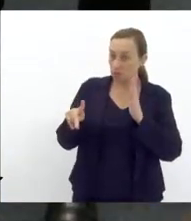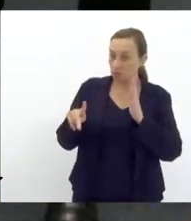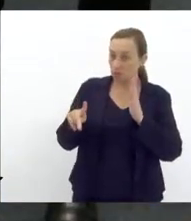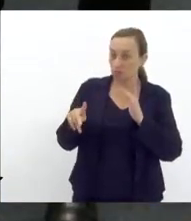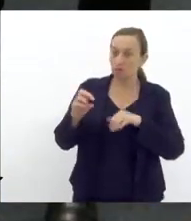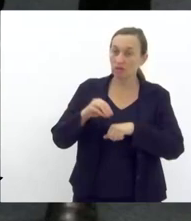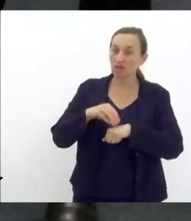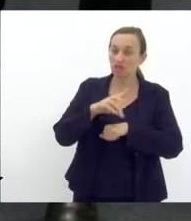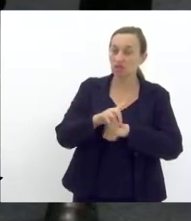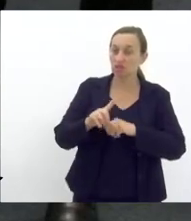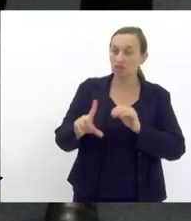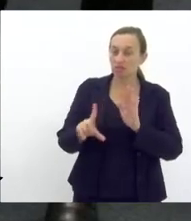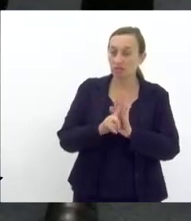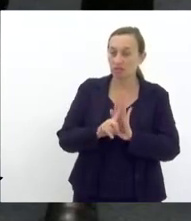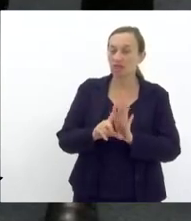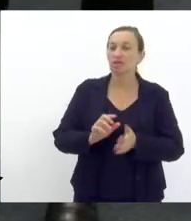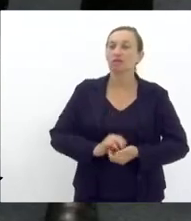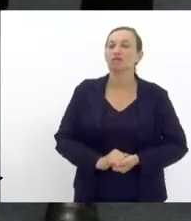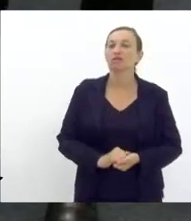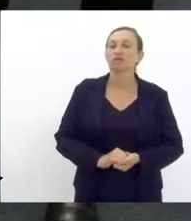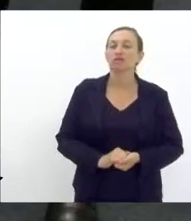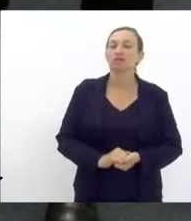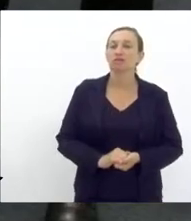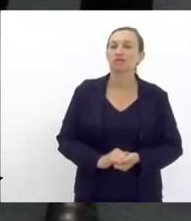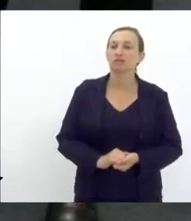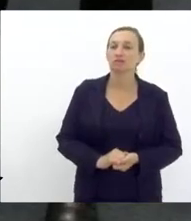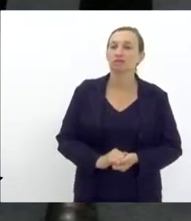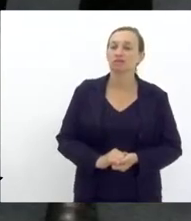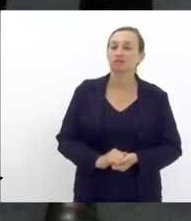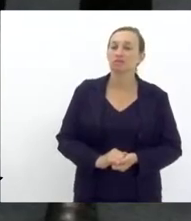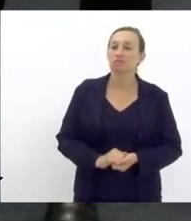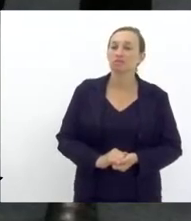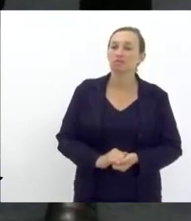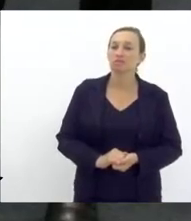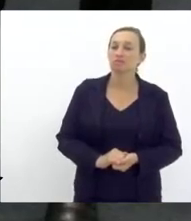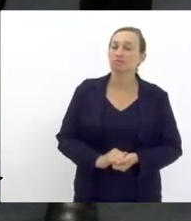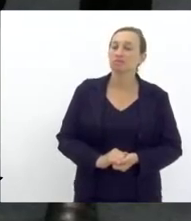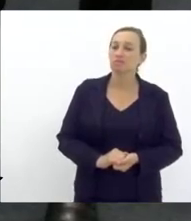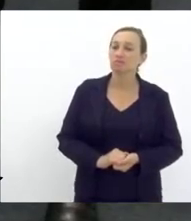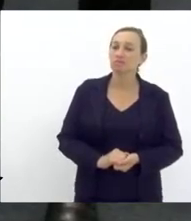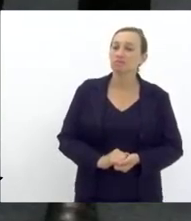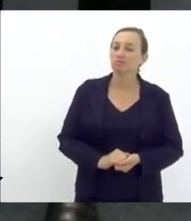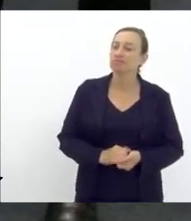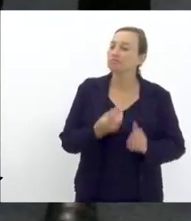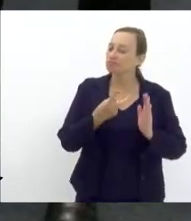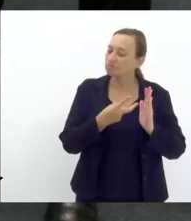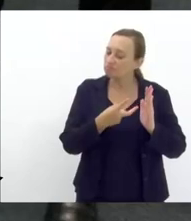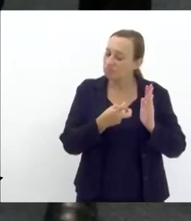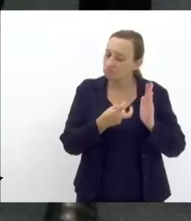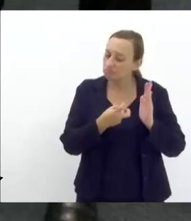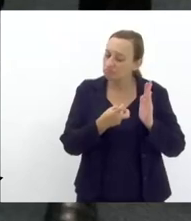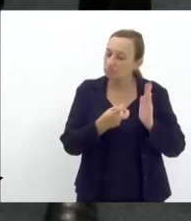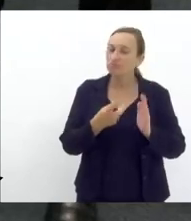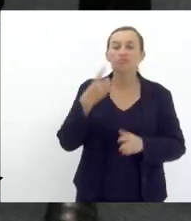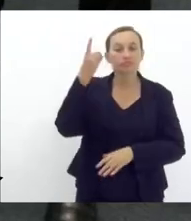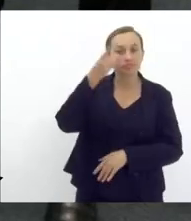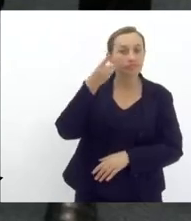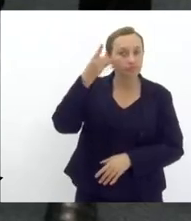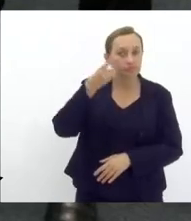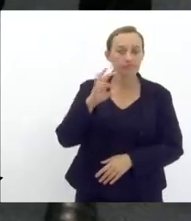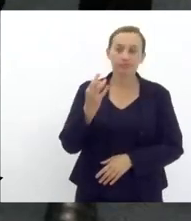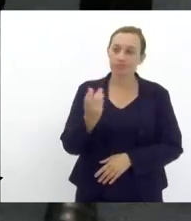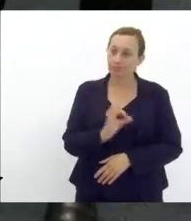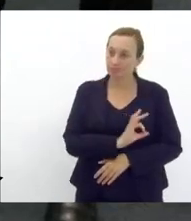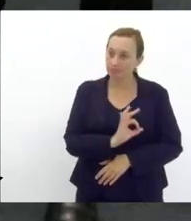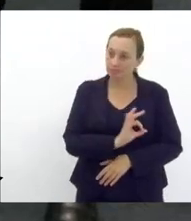Legislativa e no mérito com a observação da deputada Marta Rocha